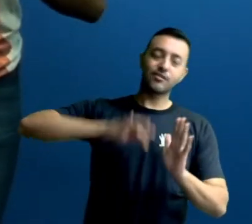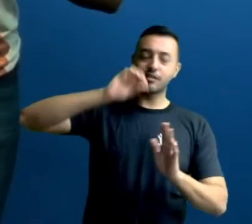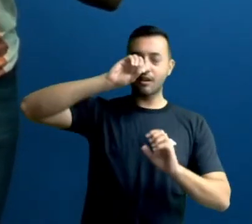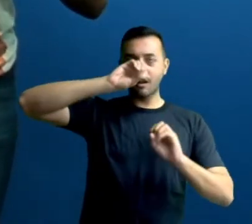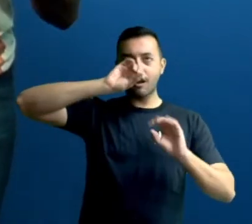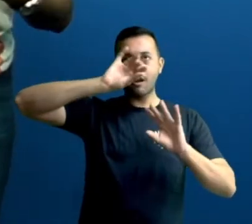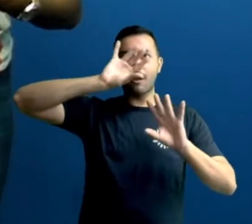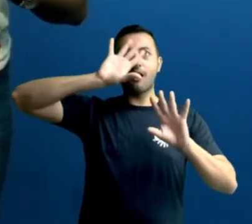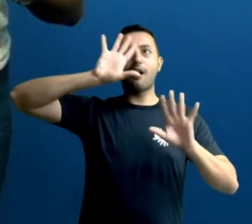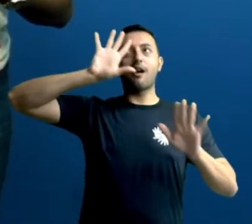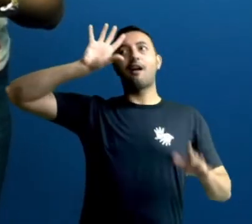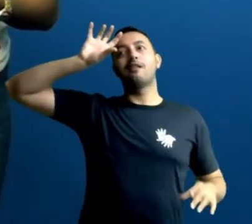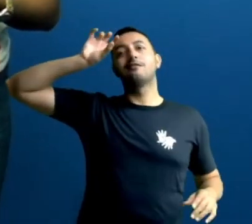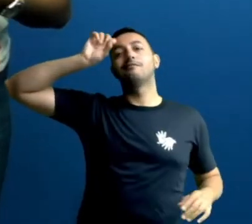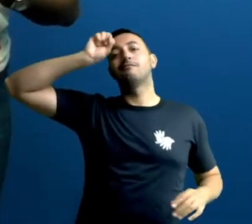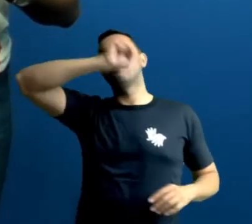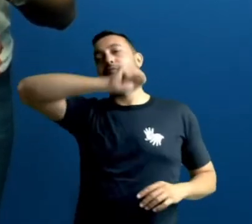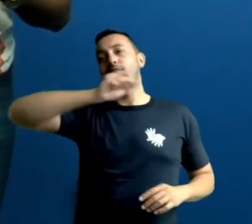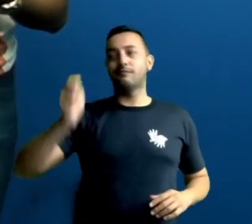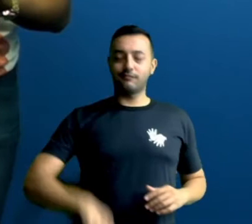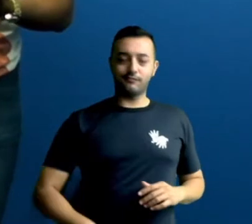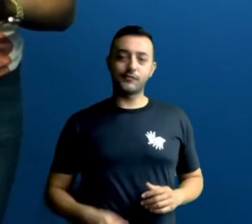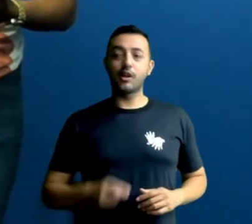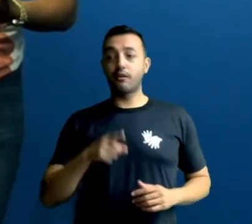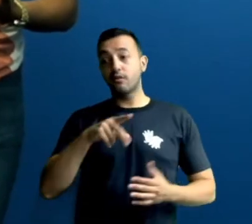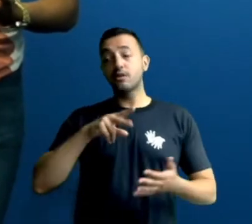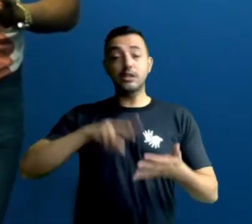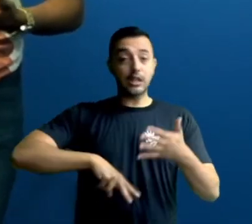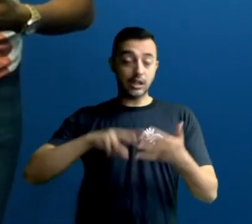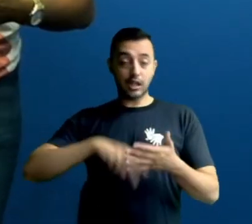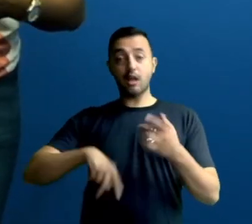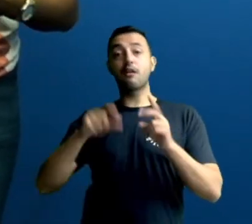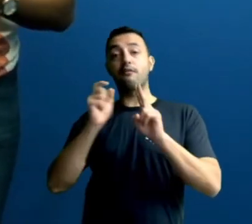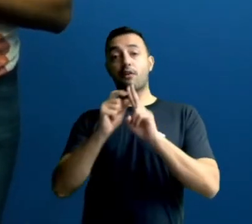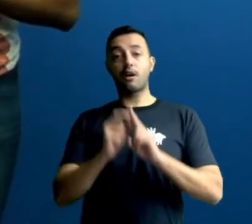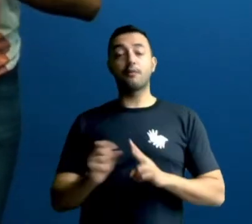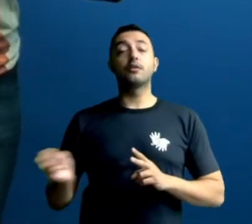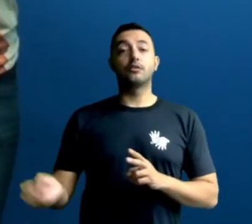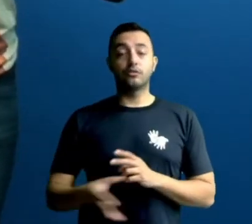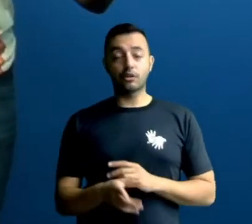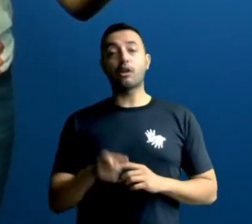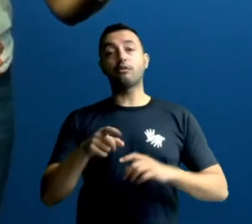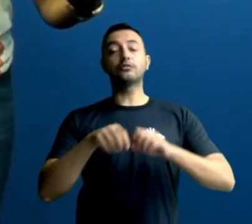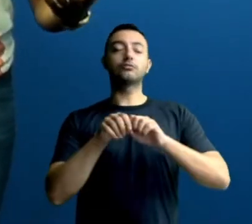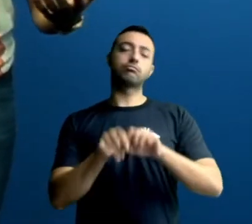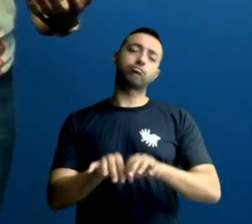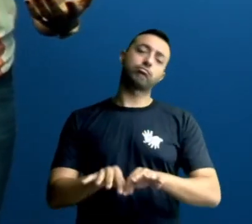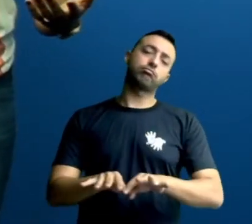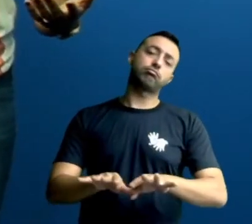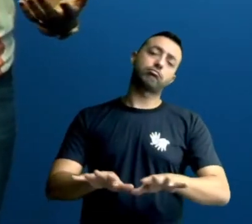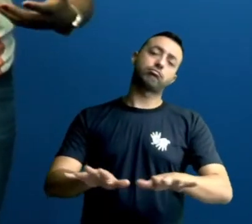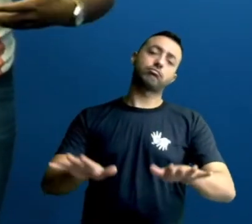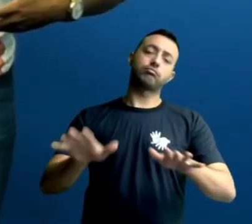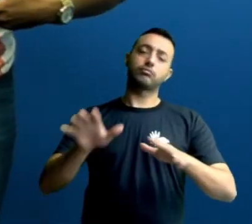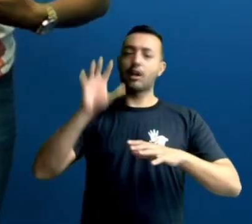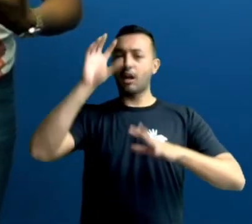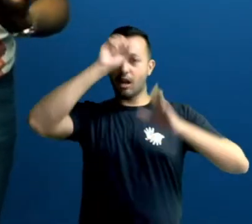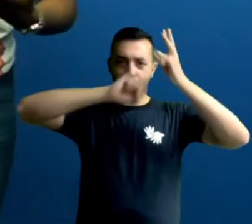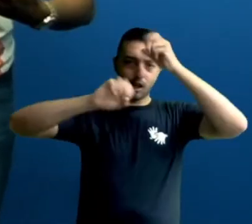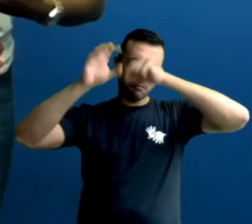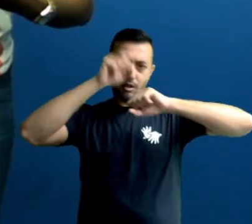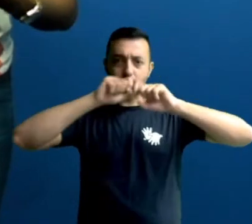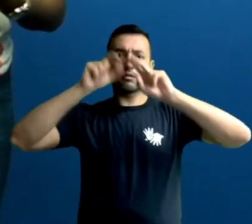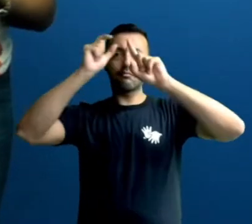textos. Então, quando você tem o hábito de ler, você começa a ter vocabulários novos e aí, ó, expande o teu vocabulário. Você